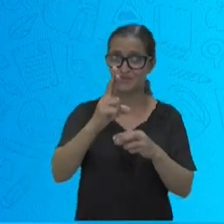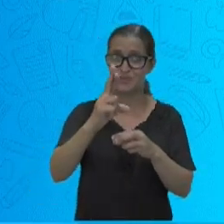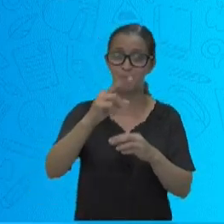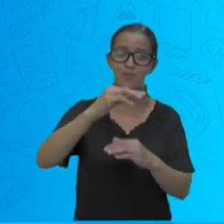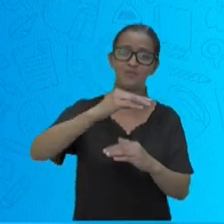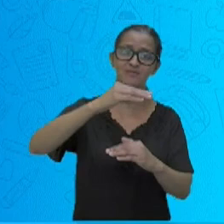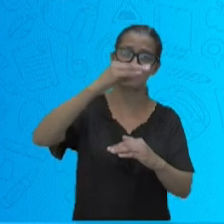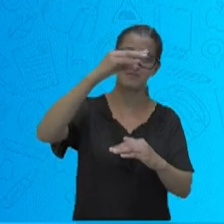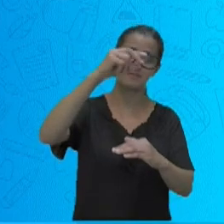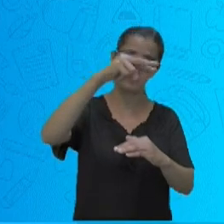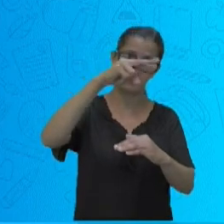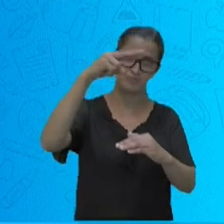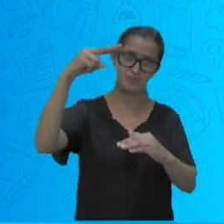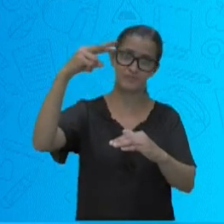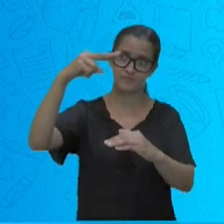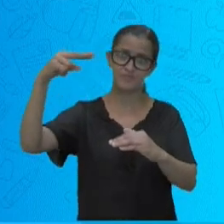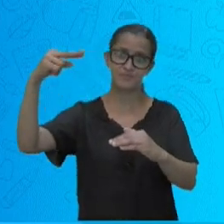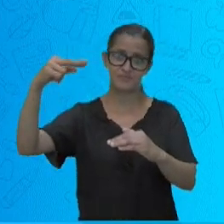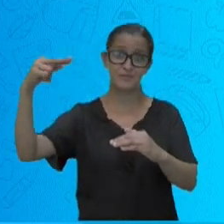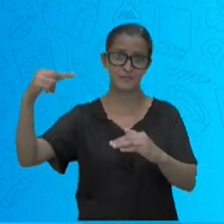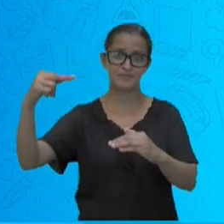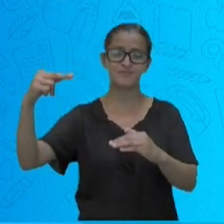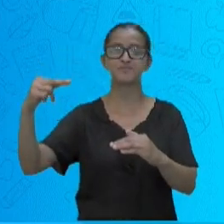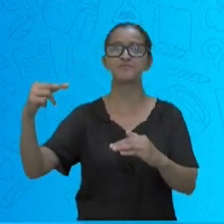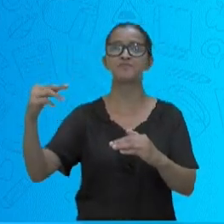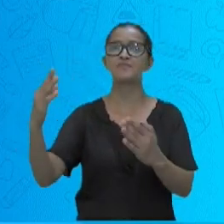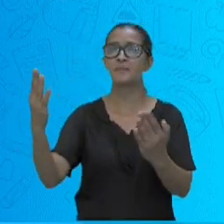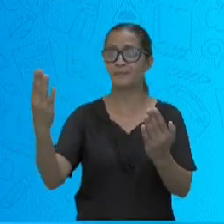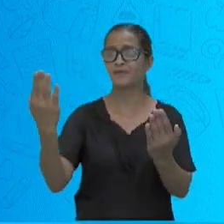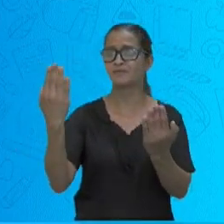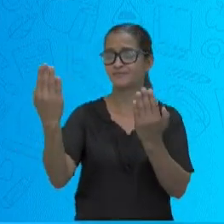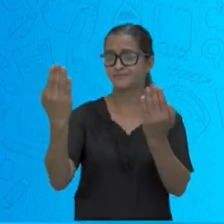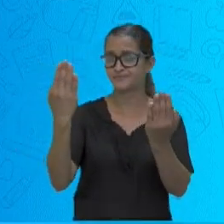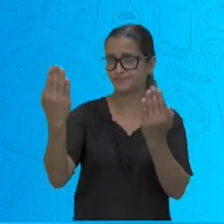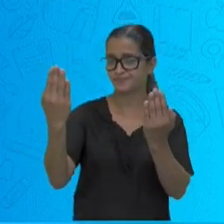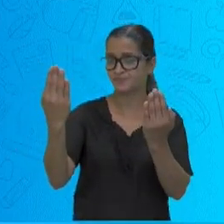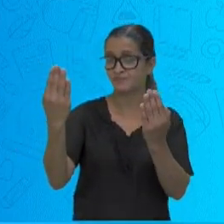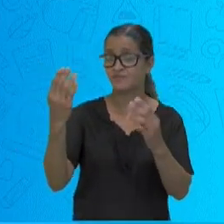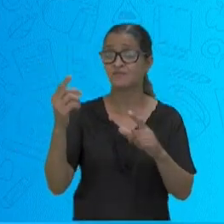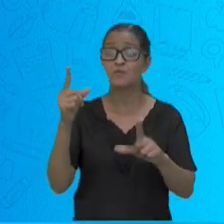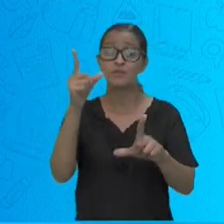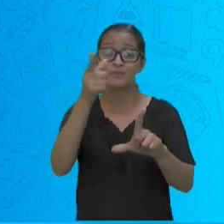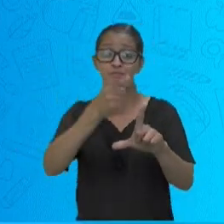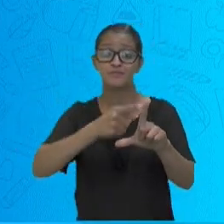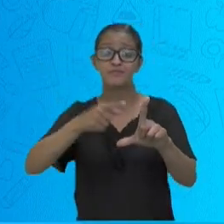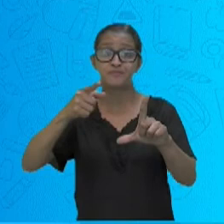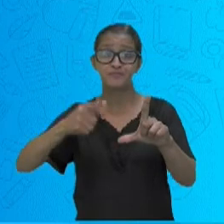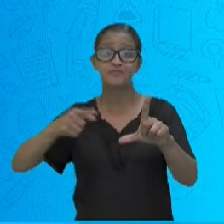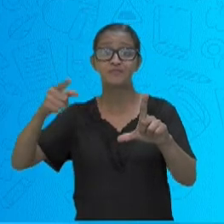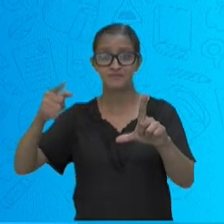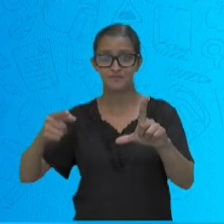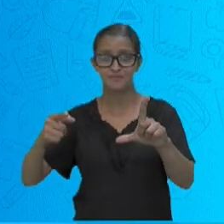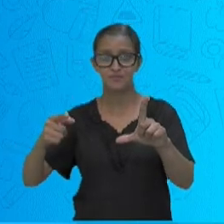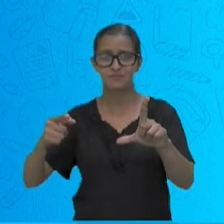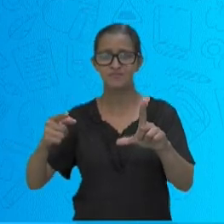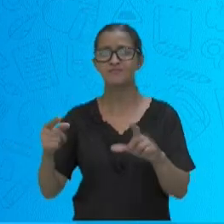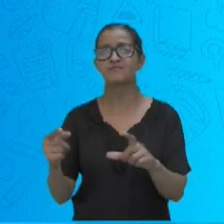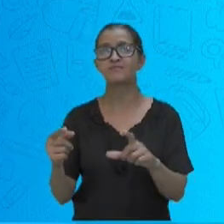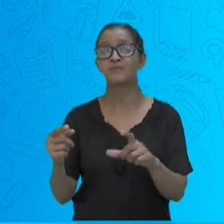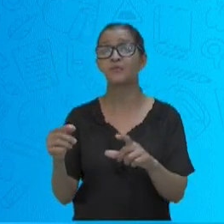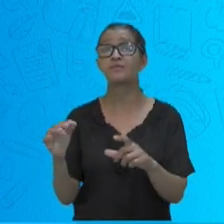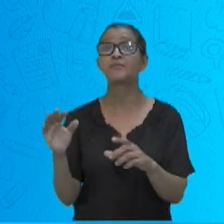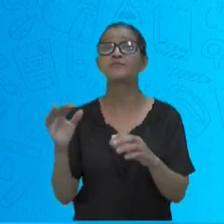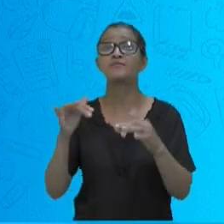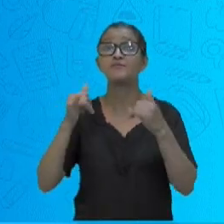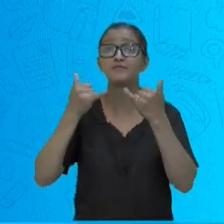comparação. Aqui nós temos o mesmo gráfico com as mesmas informações e o título também. A diferença